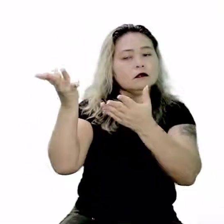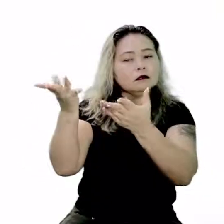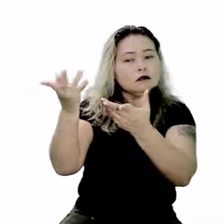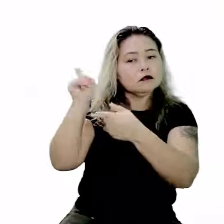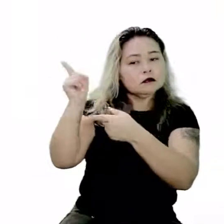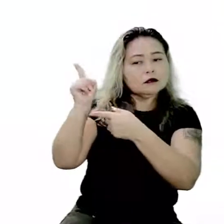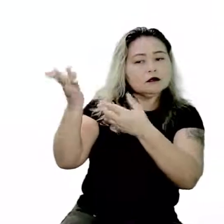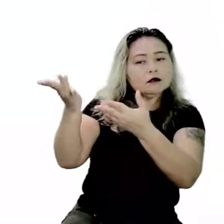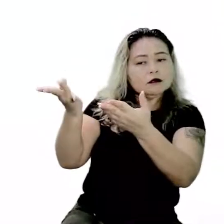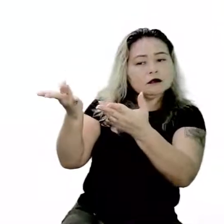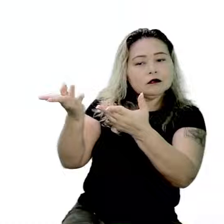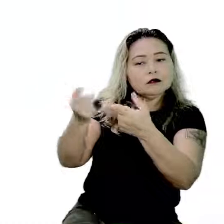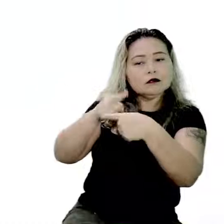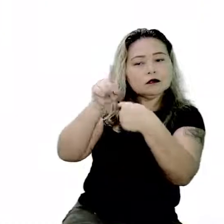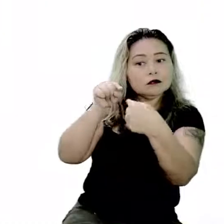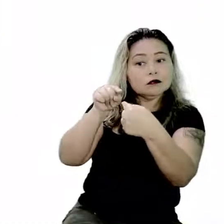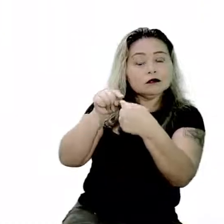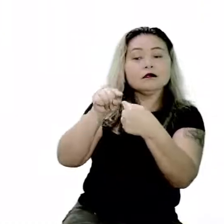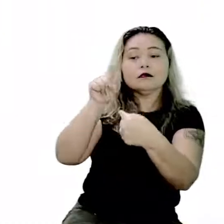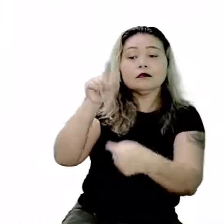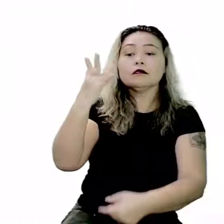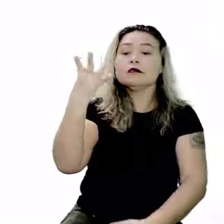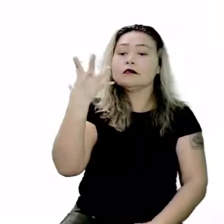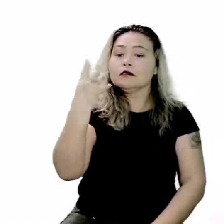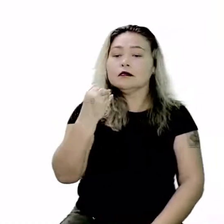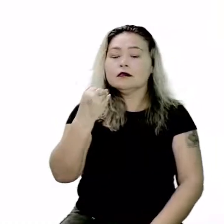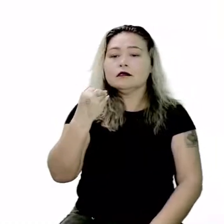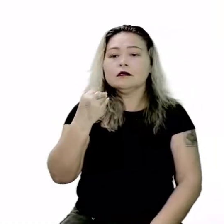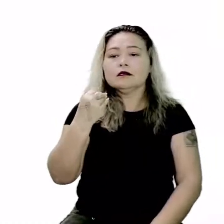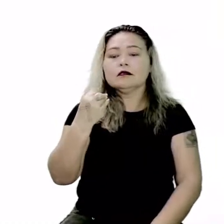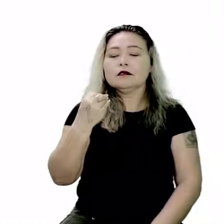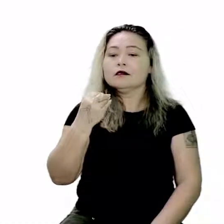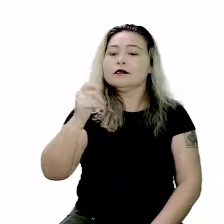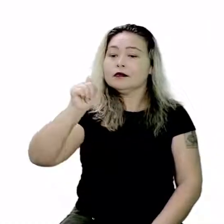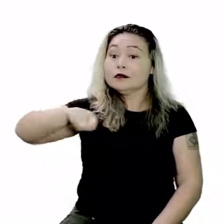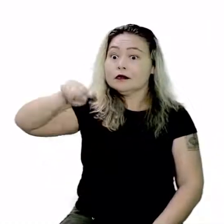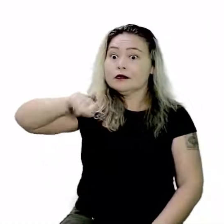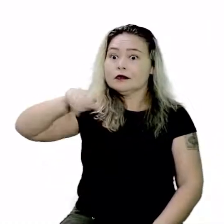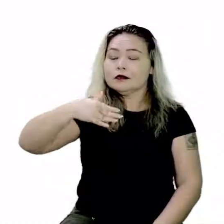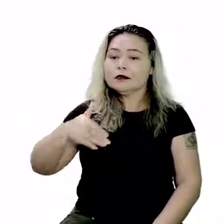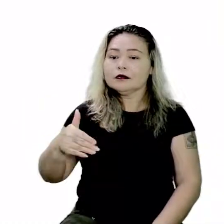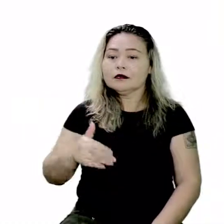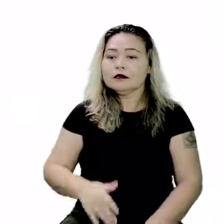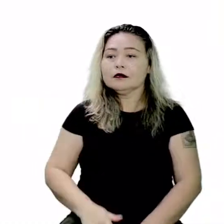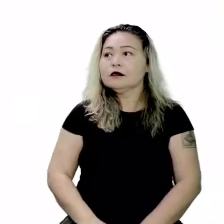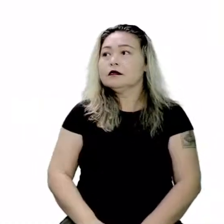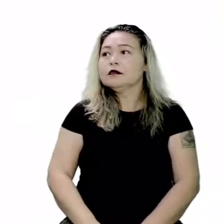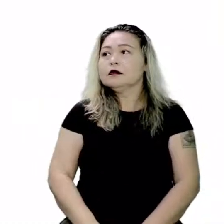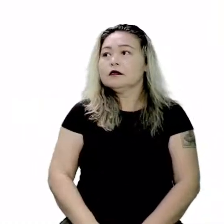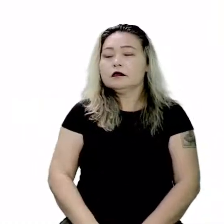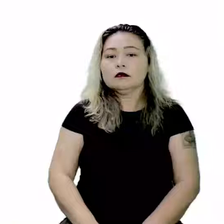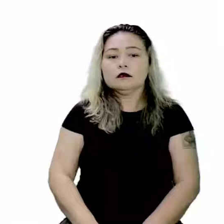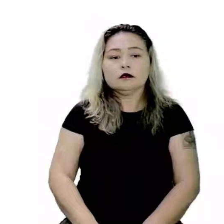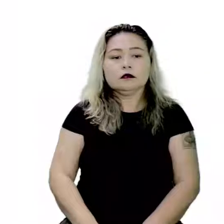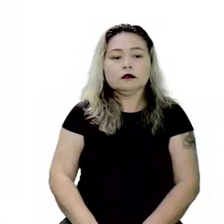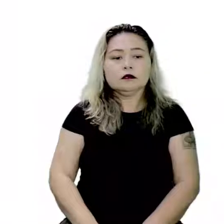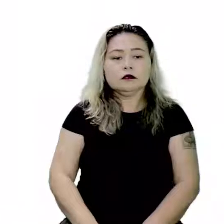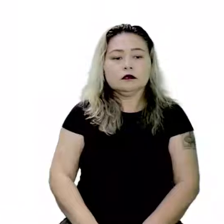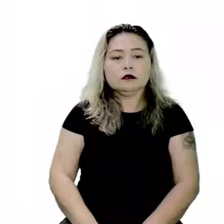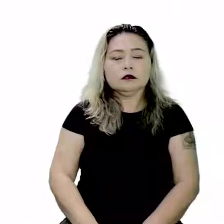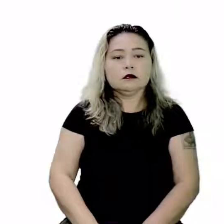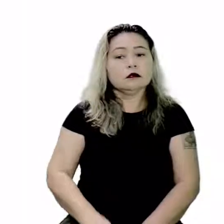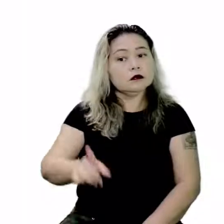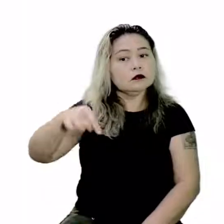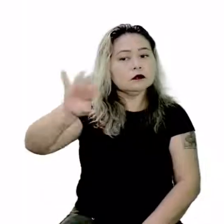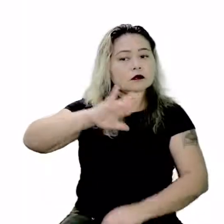aqui, ela é muito bonita. Olha só que eu vou começar a rabiscar aqui. Vou começar a rabiscar, porque é importante para o